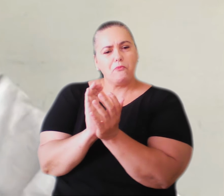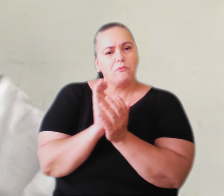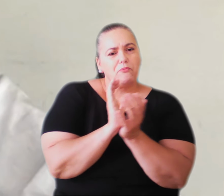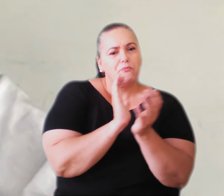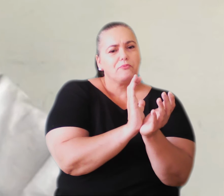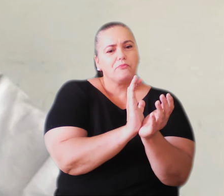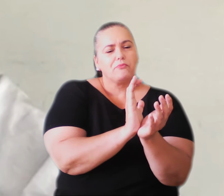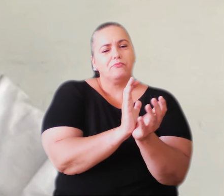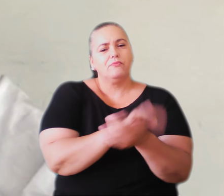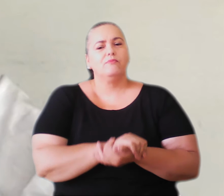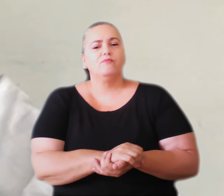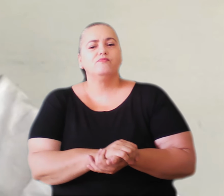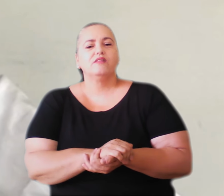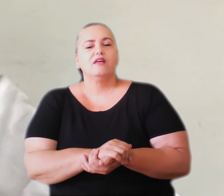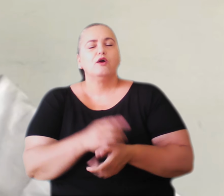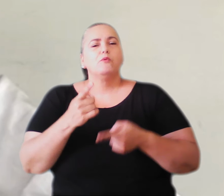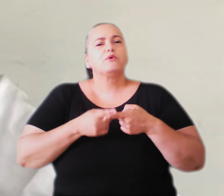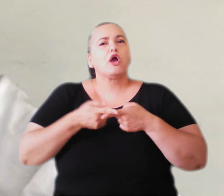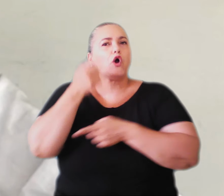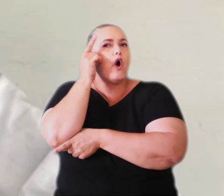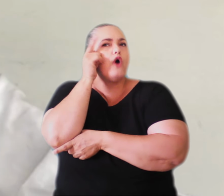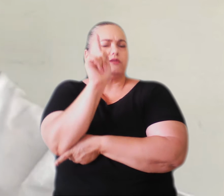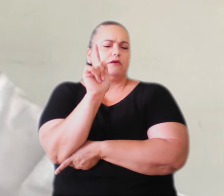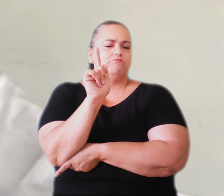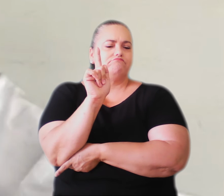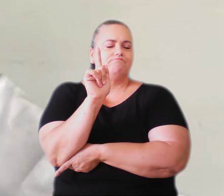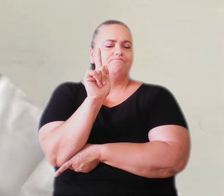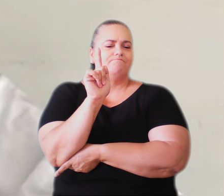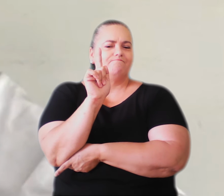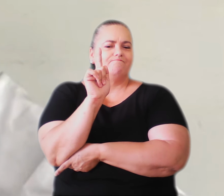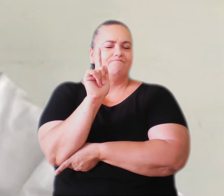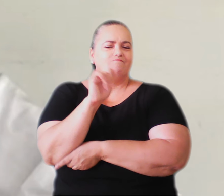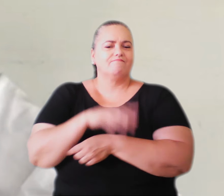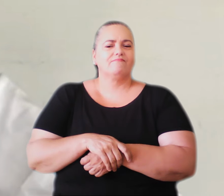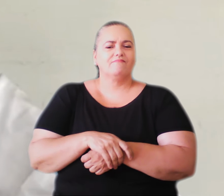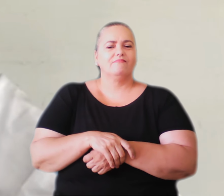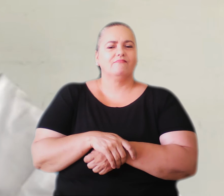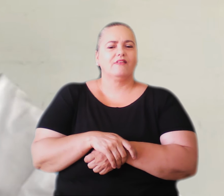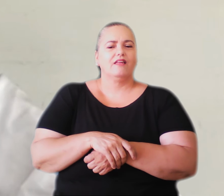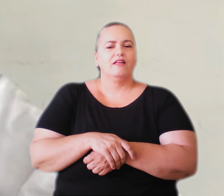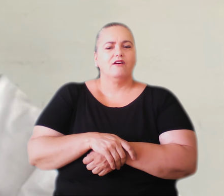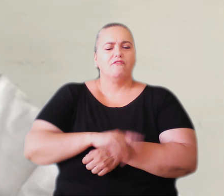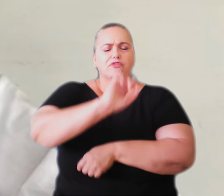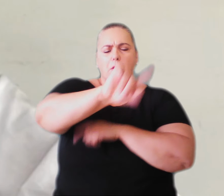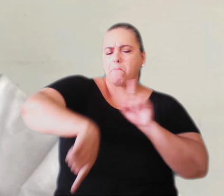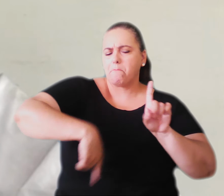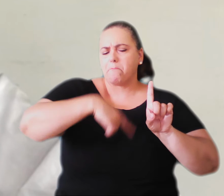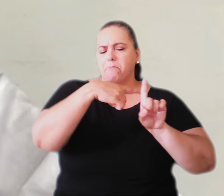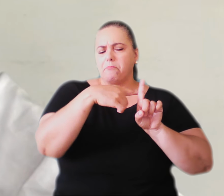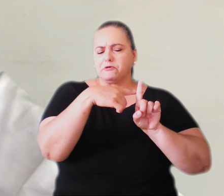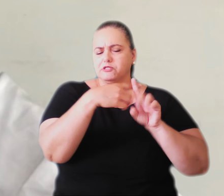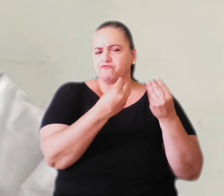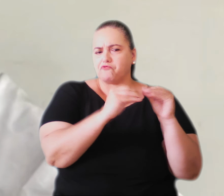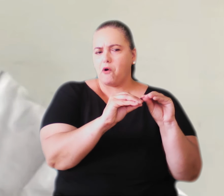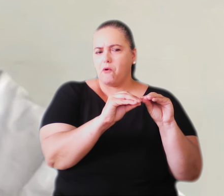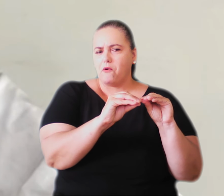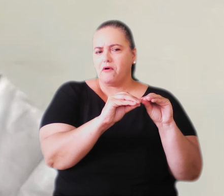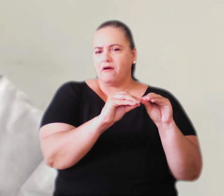que é conseguida, ou a consecução positiva é conseguida à mercê